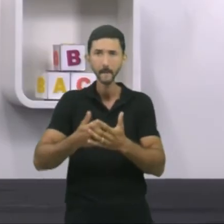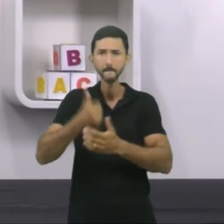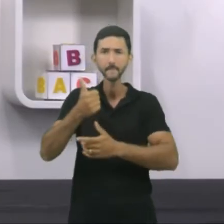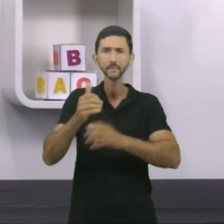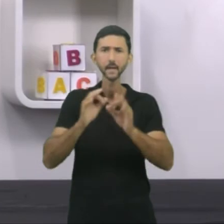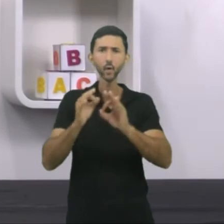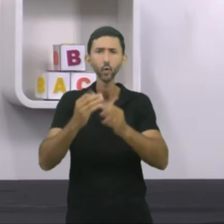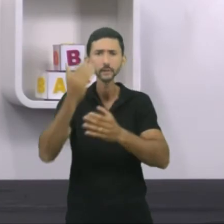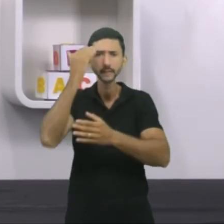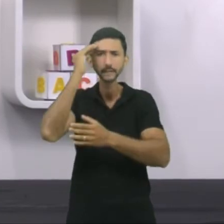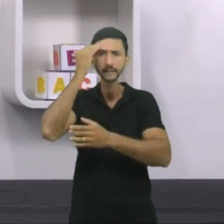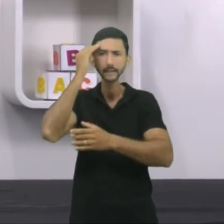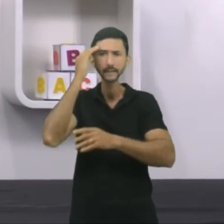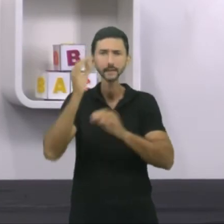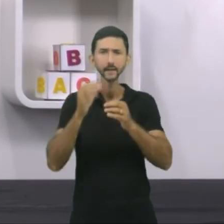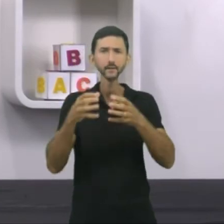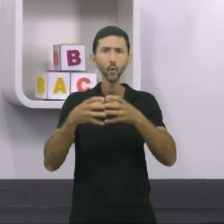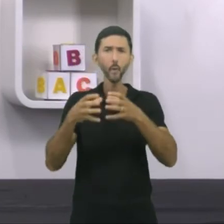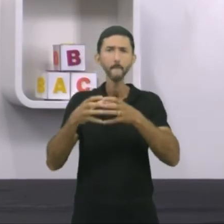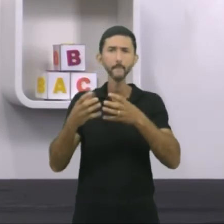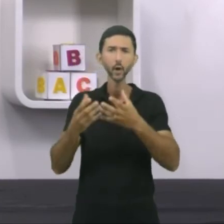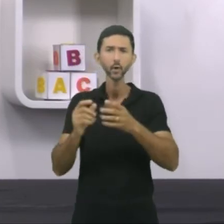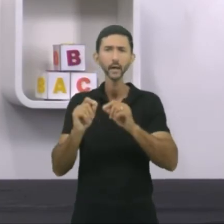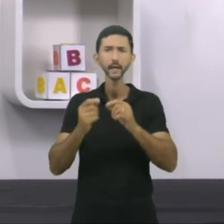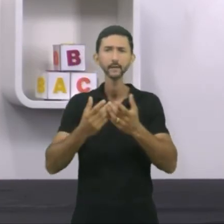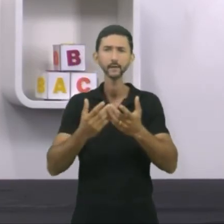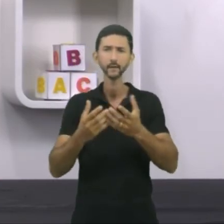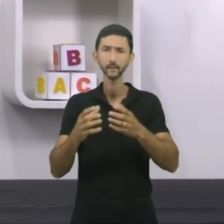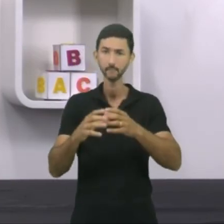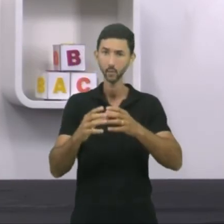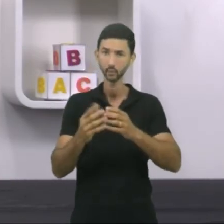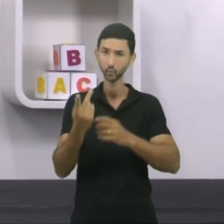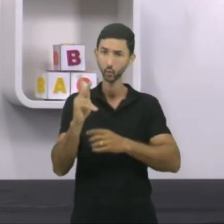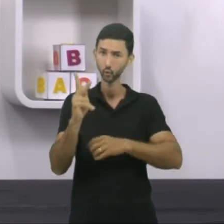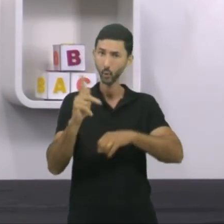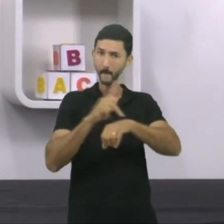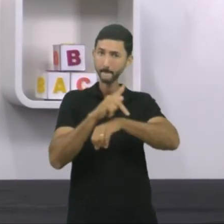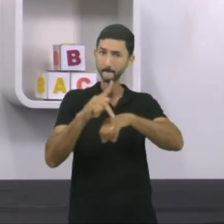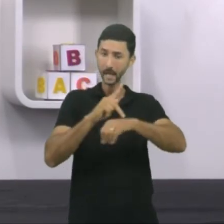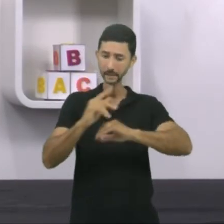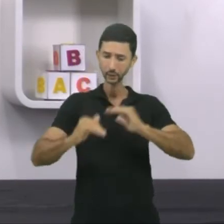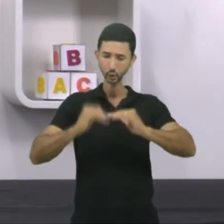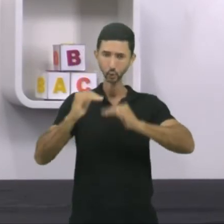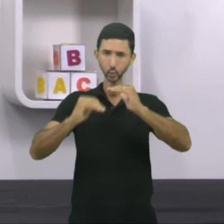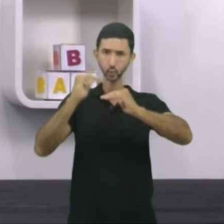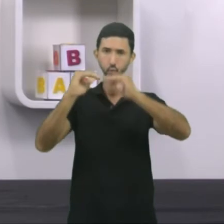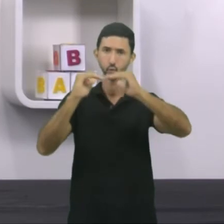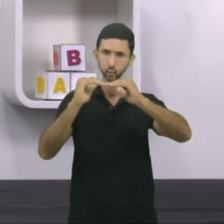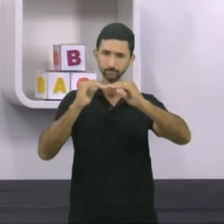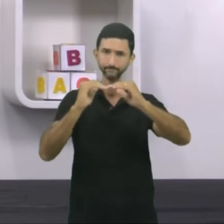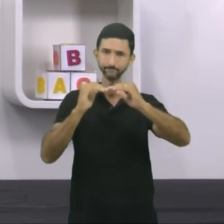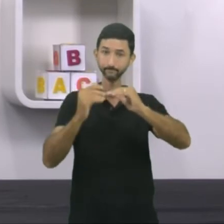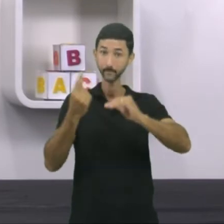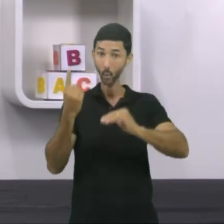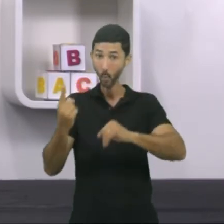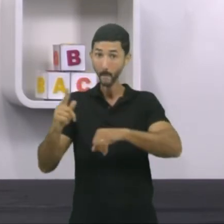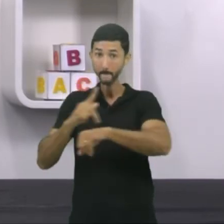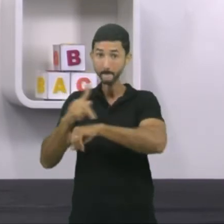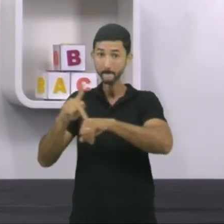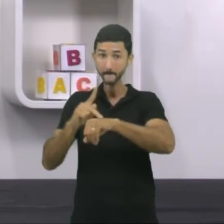tem que compreender desse bloco econômico é que tem 2 países desenvolvidos e um